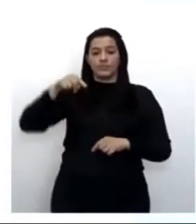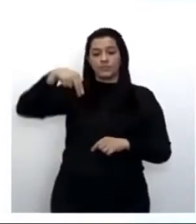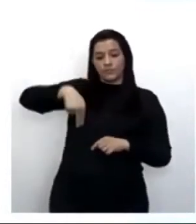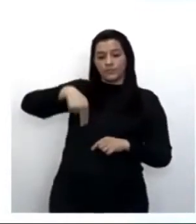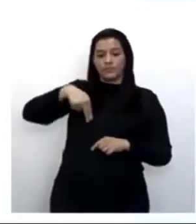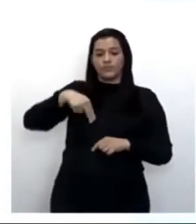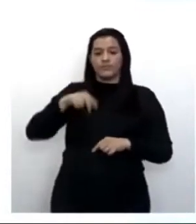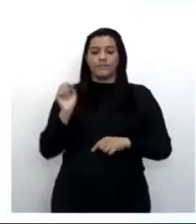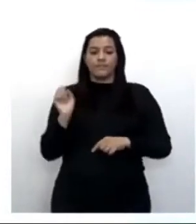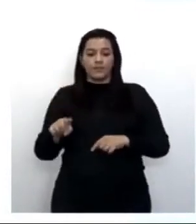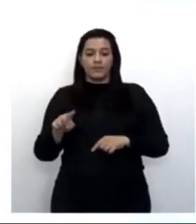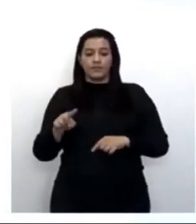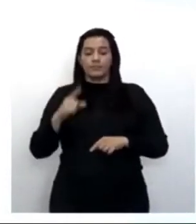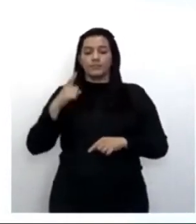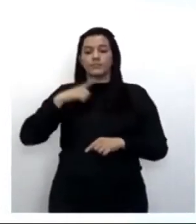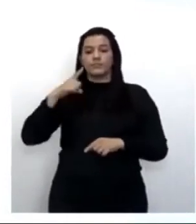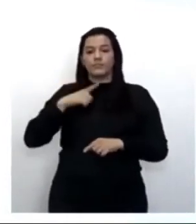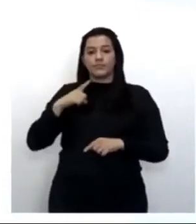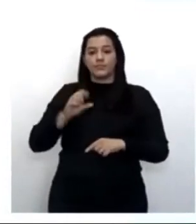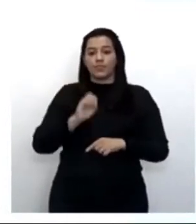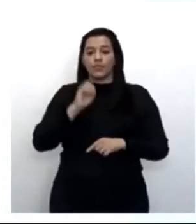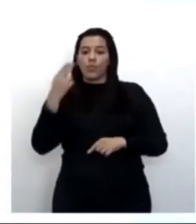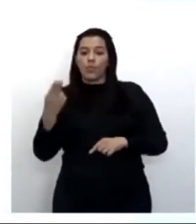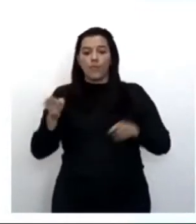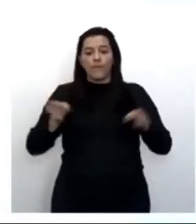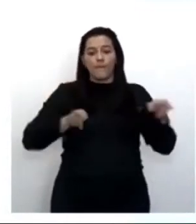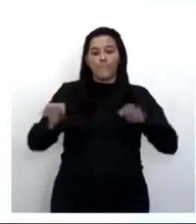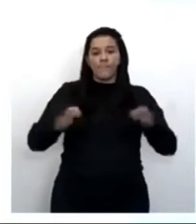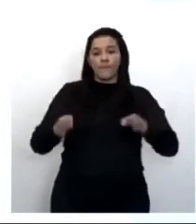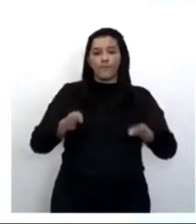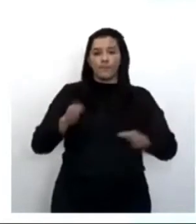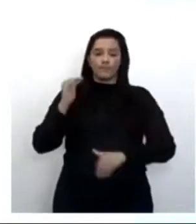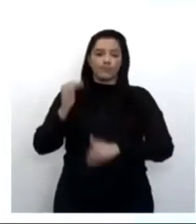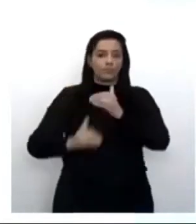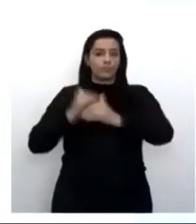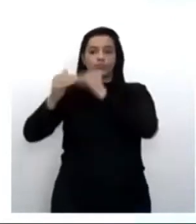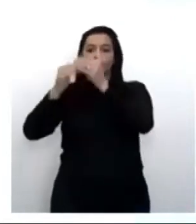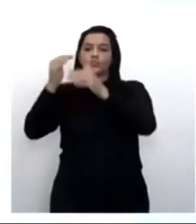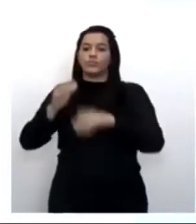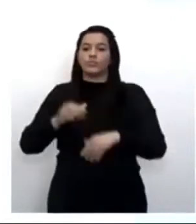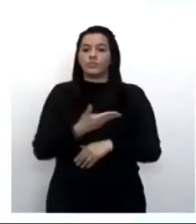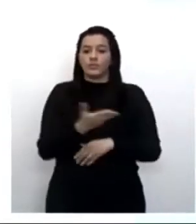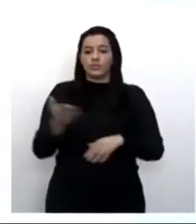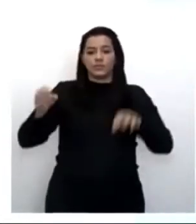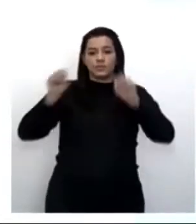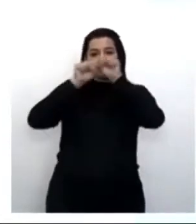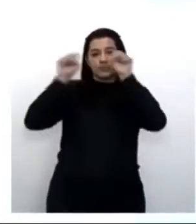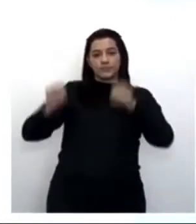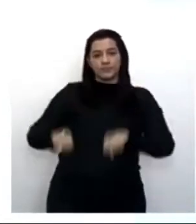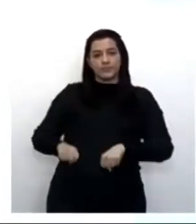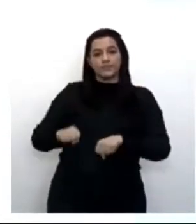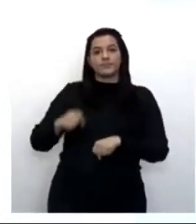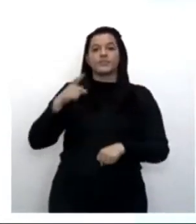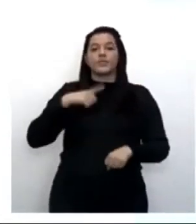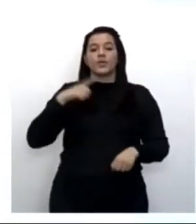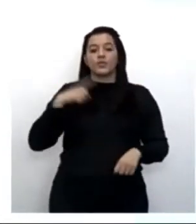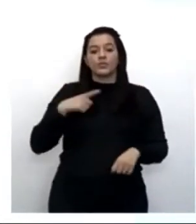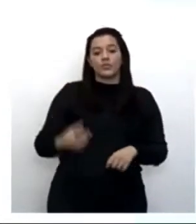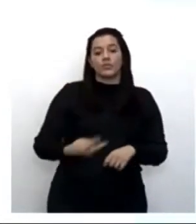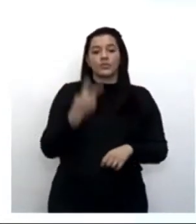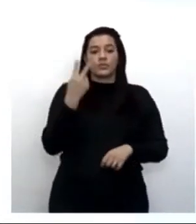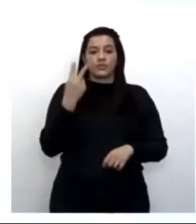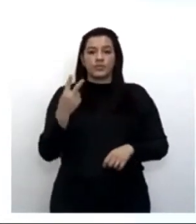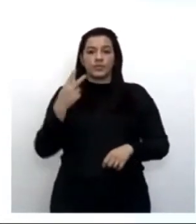né? O período aí, ou o período da evolução, né? Que dá aí no sistema circular, tá? Então é 2π, uma